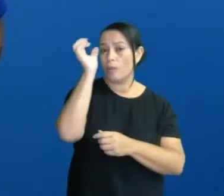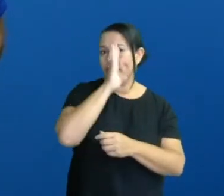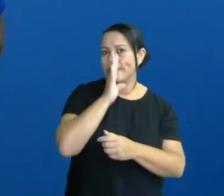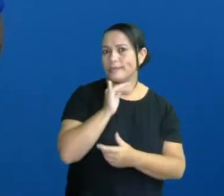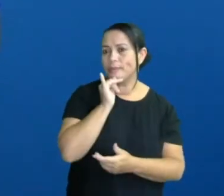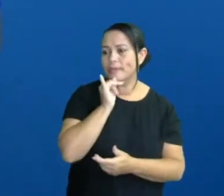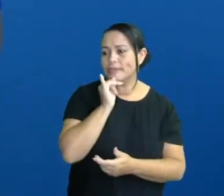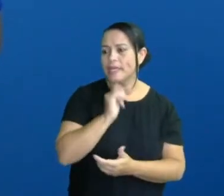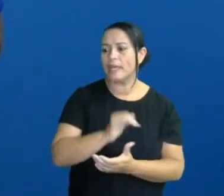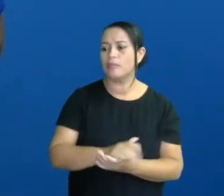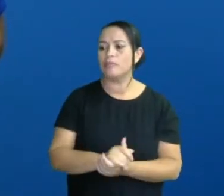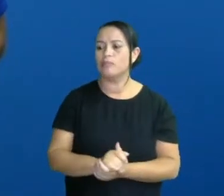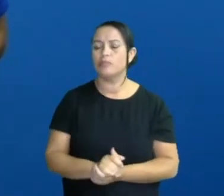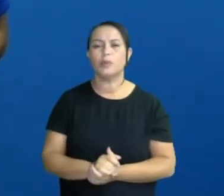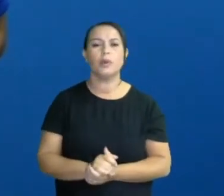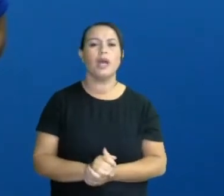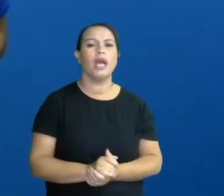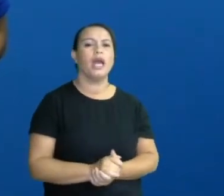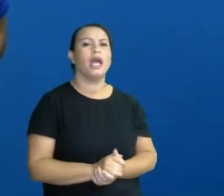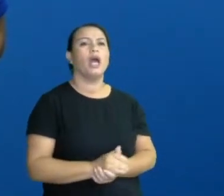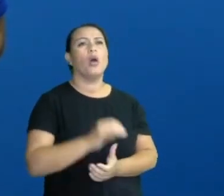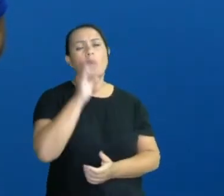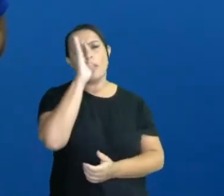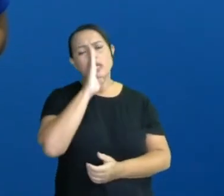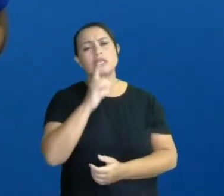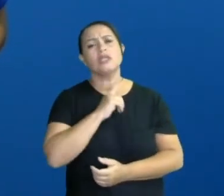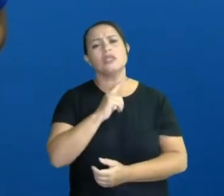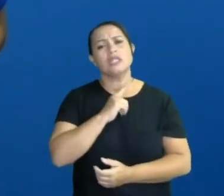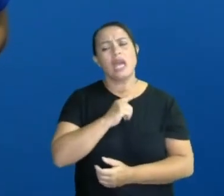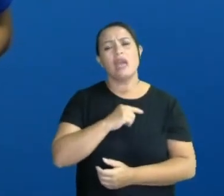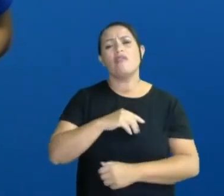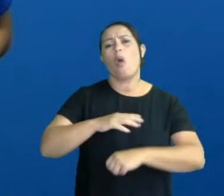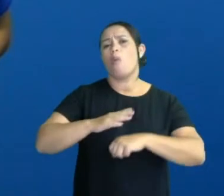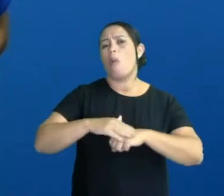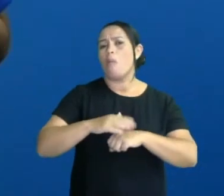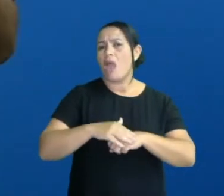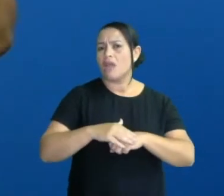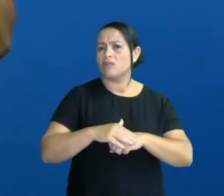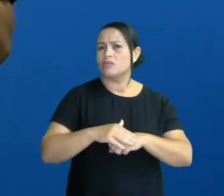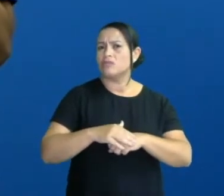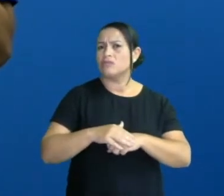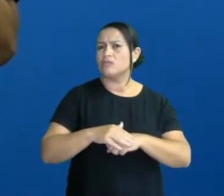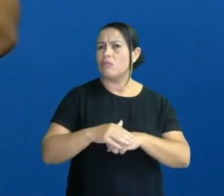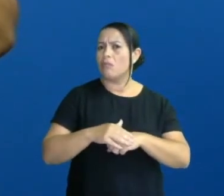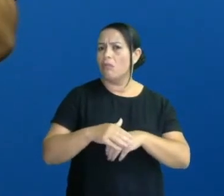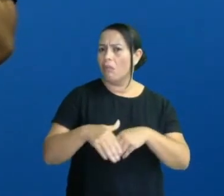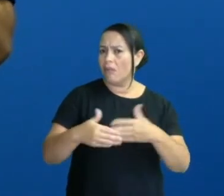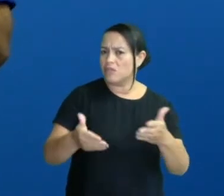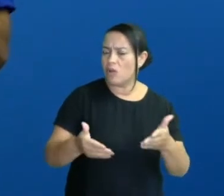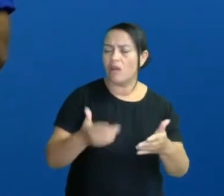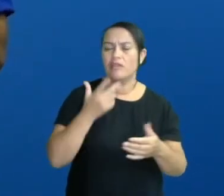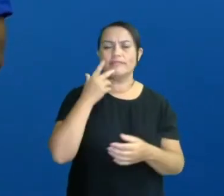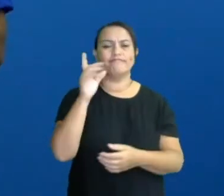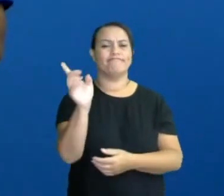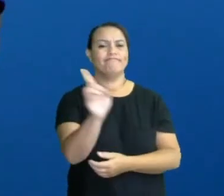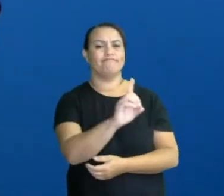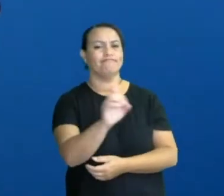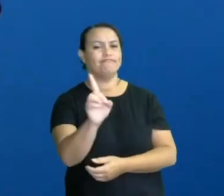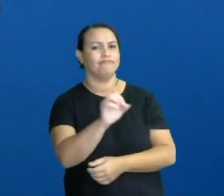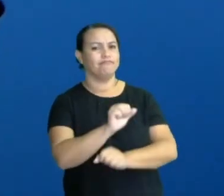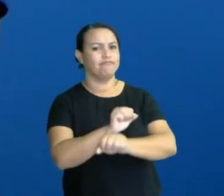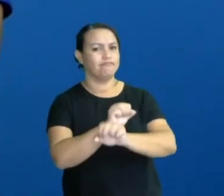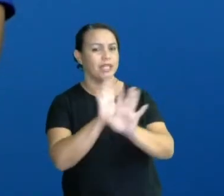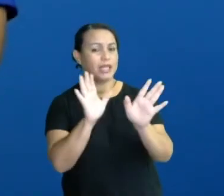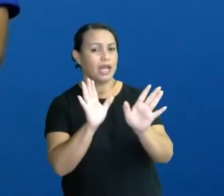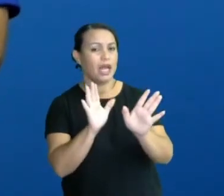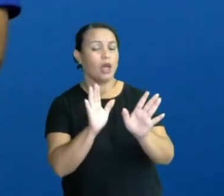por exemplo, ele passou por esse momento, professora? Não, fica bem claro aí. O